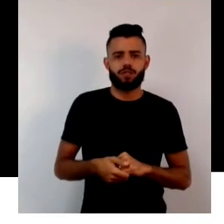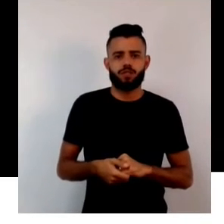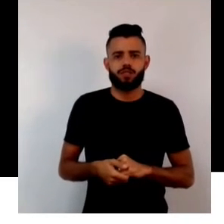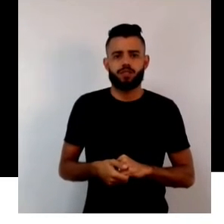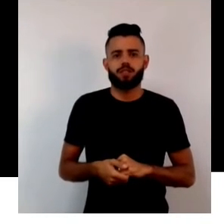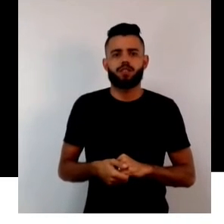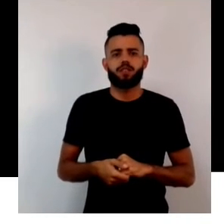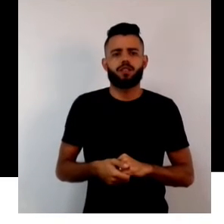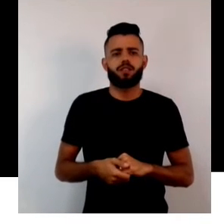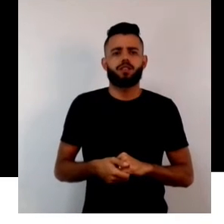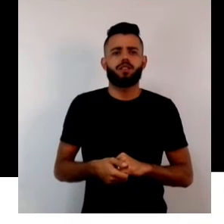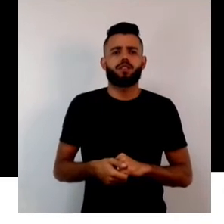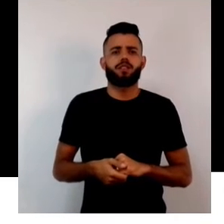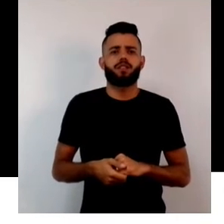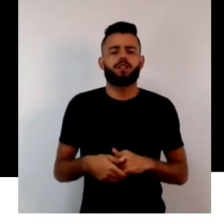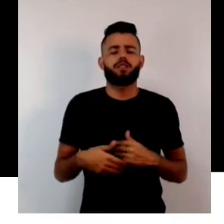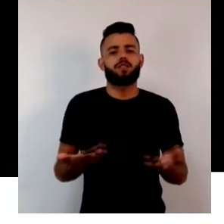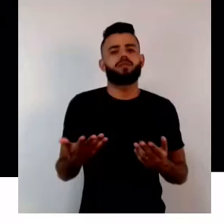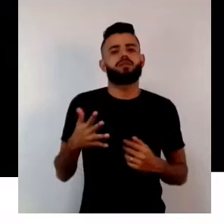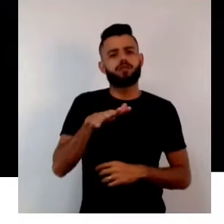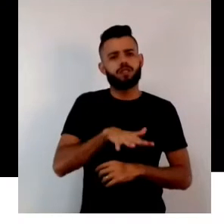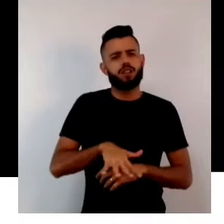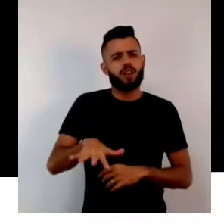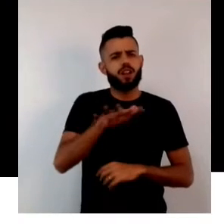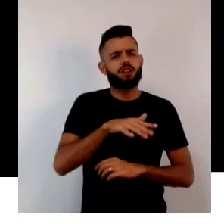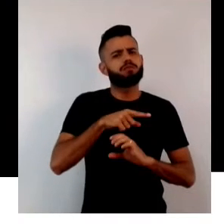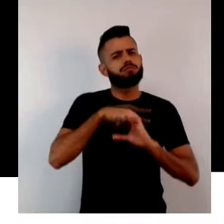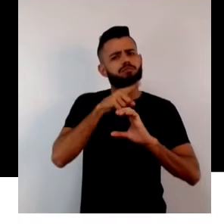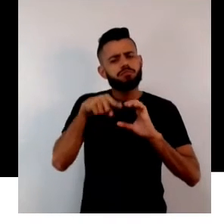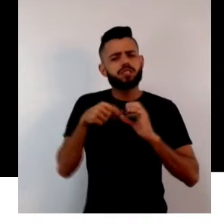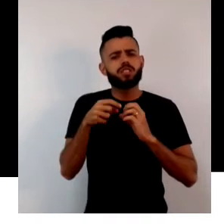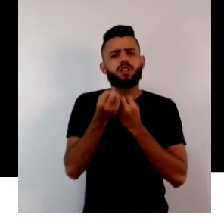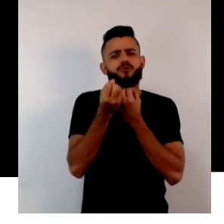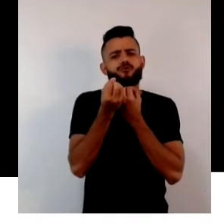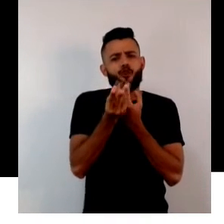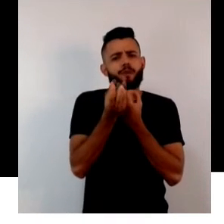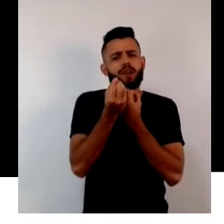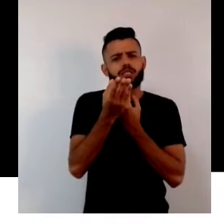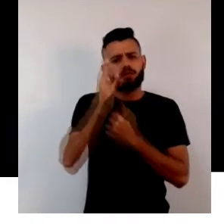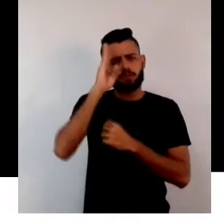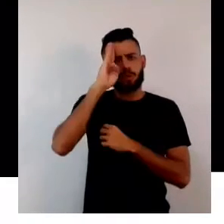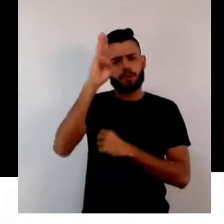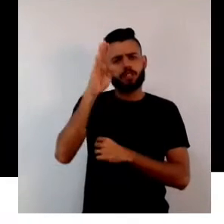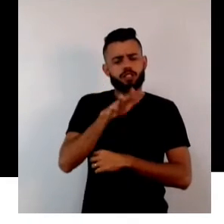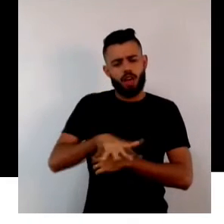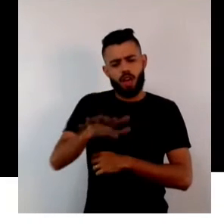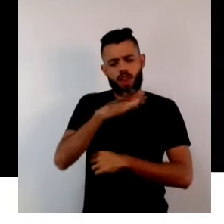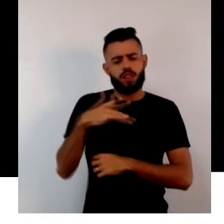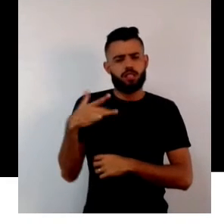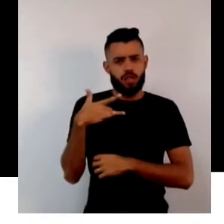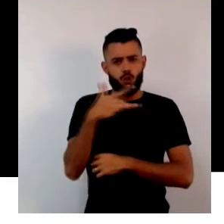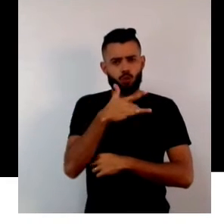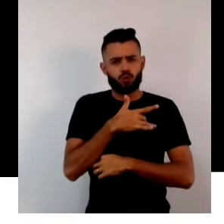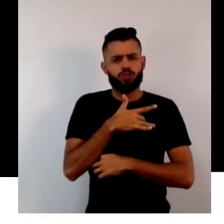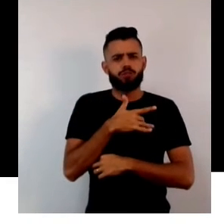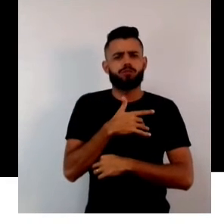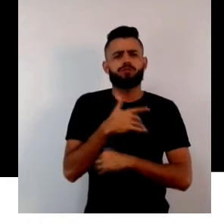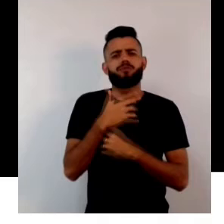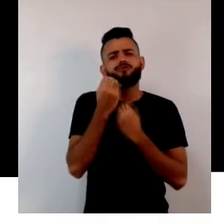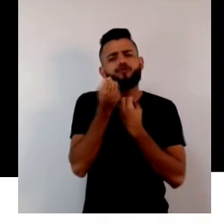Dentro da ciência, informação, principalmente da ciência da área da saúde, informação é ouro. A